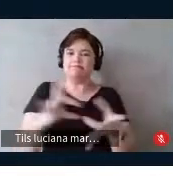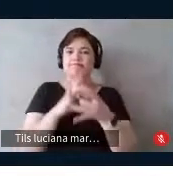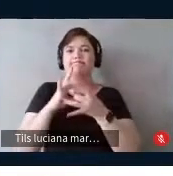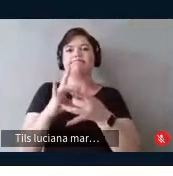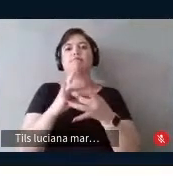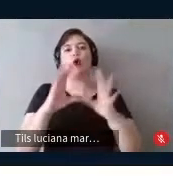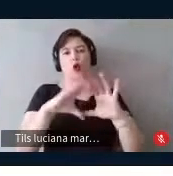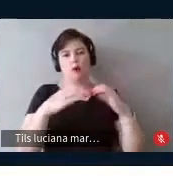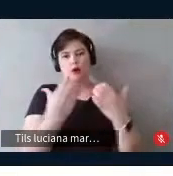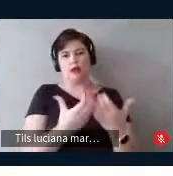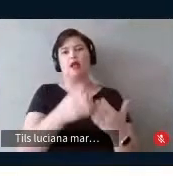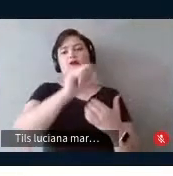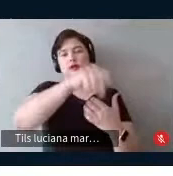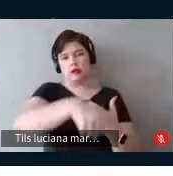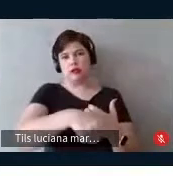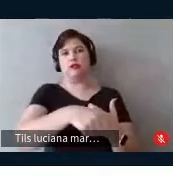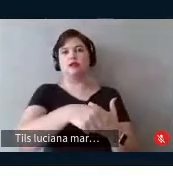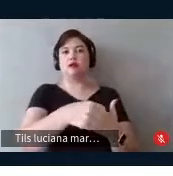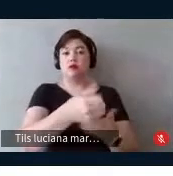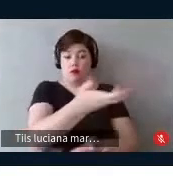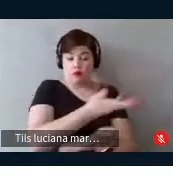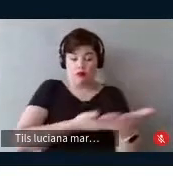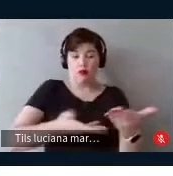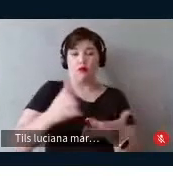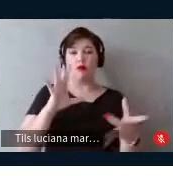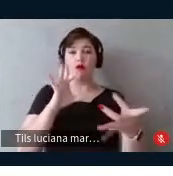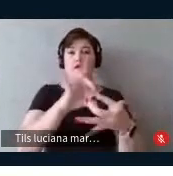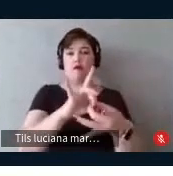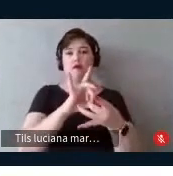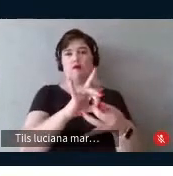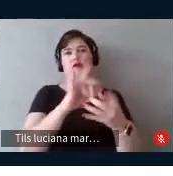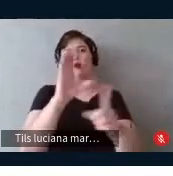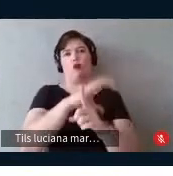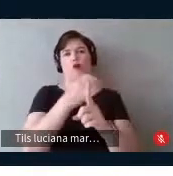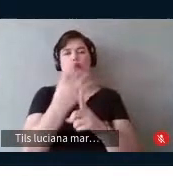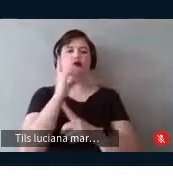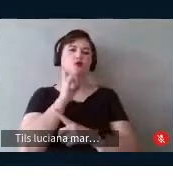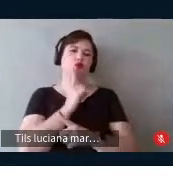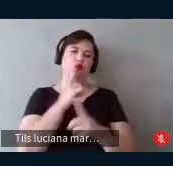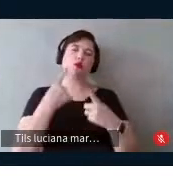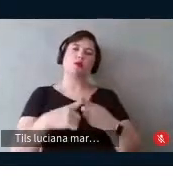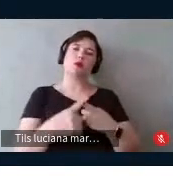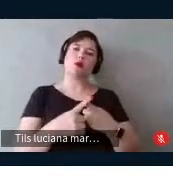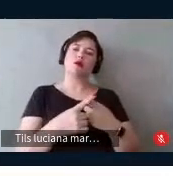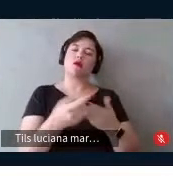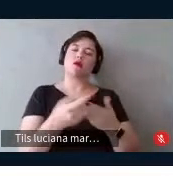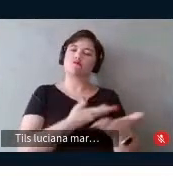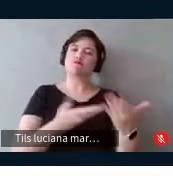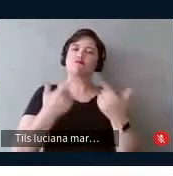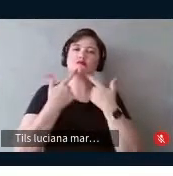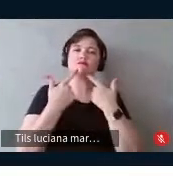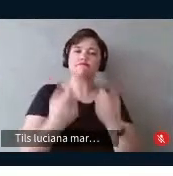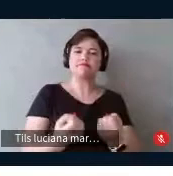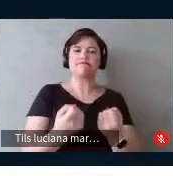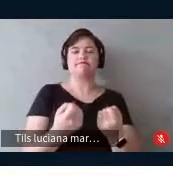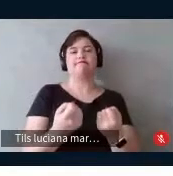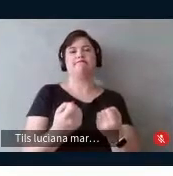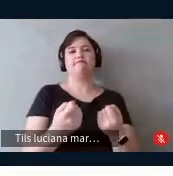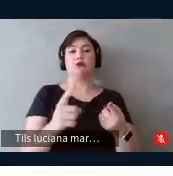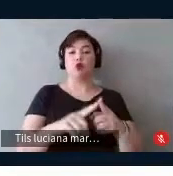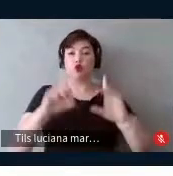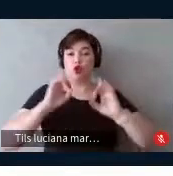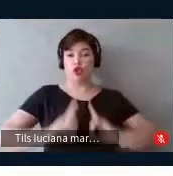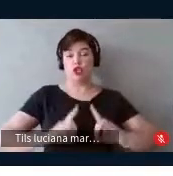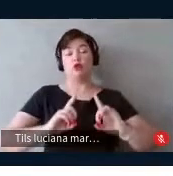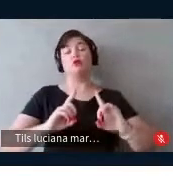ligado à comunidade surda. Ele é um garantidor da acessibilidade linguística, do direito linguístico